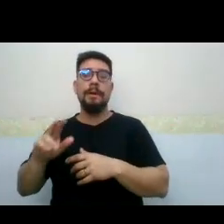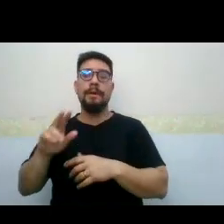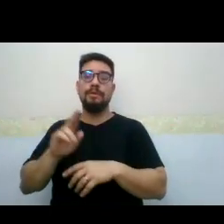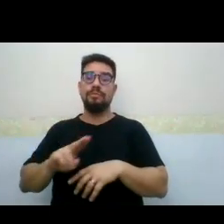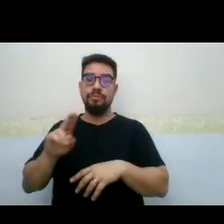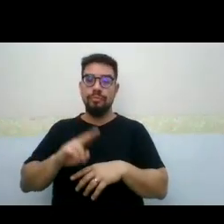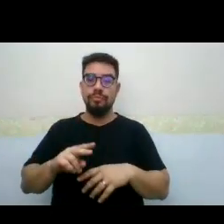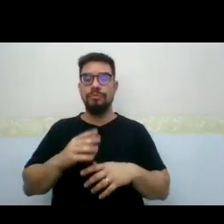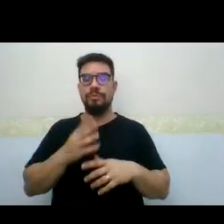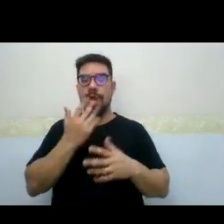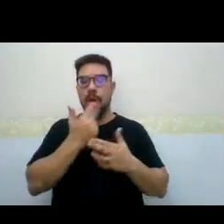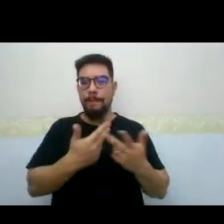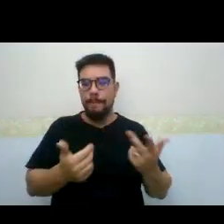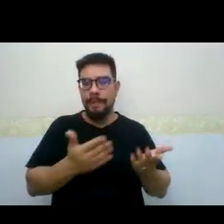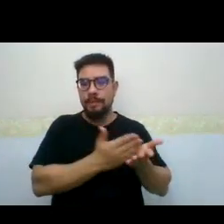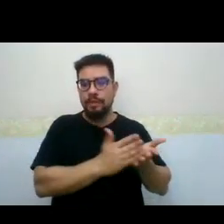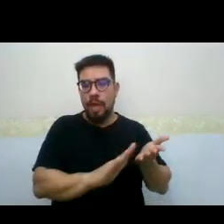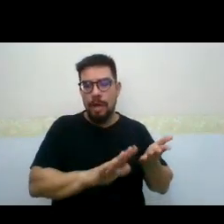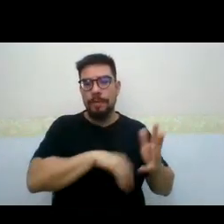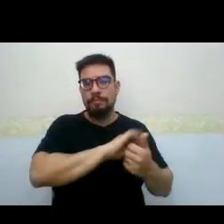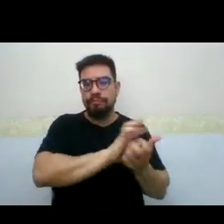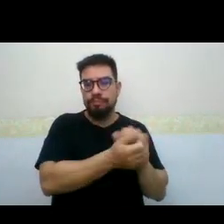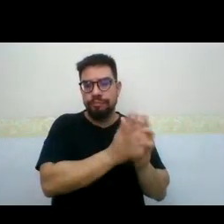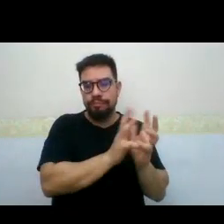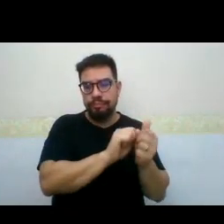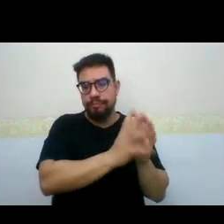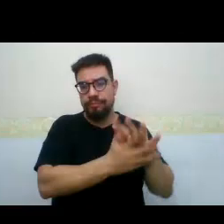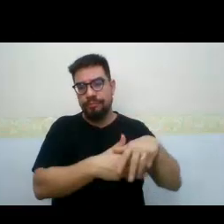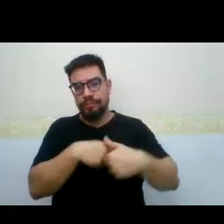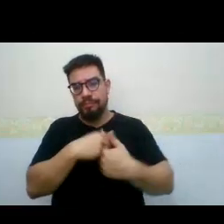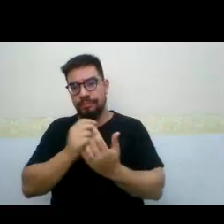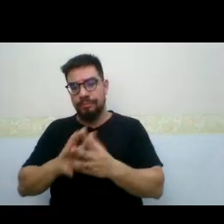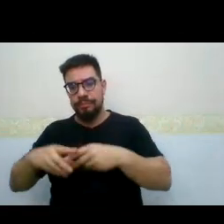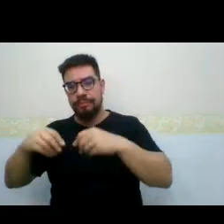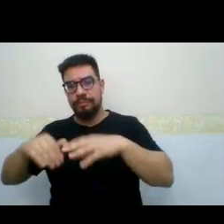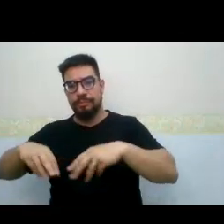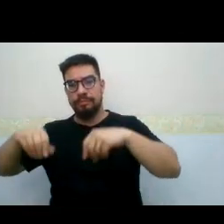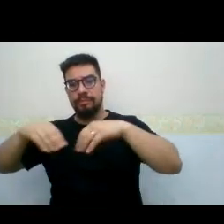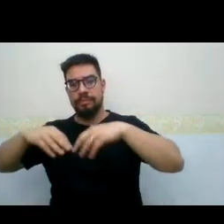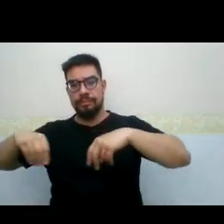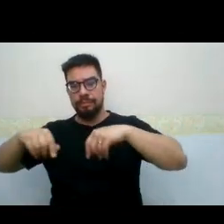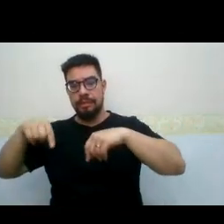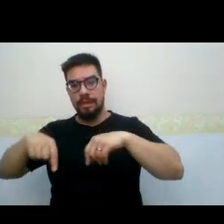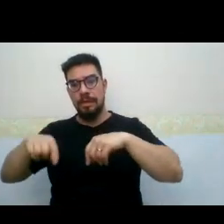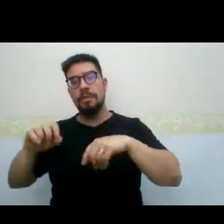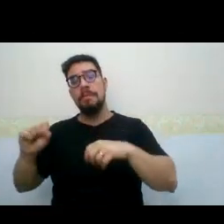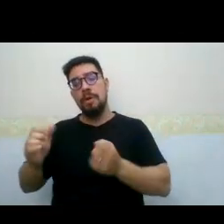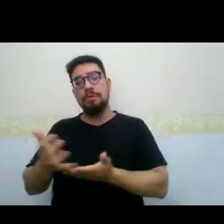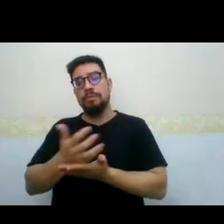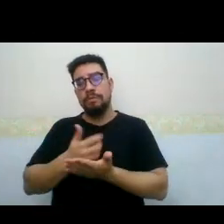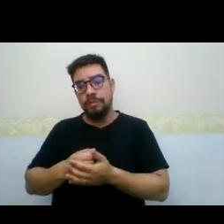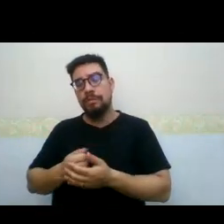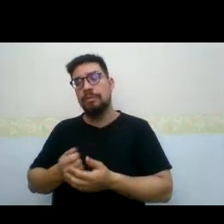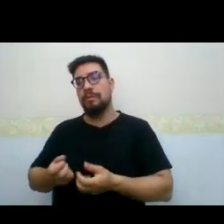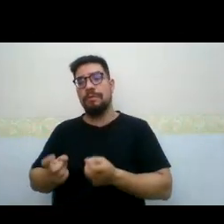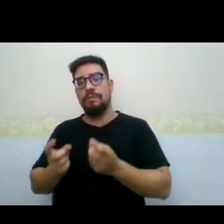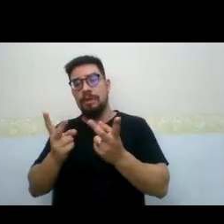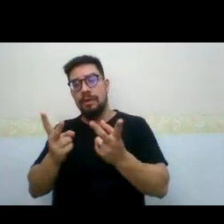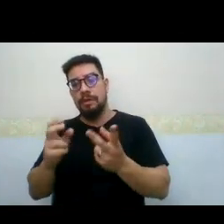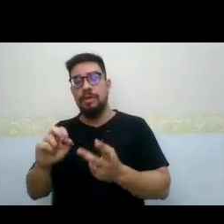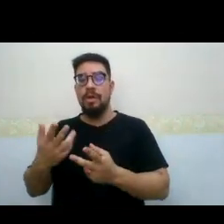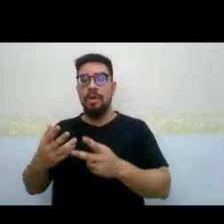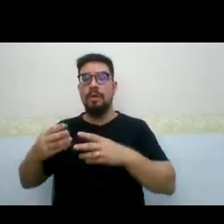né? Aí, nesse projeto de compostagem, ao final, você pode montar uma horta, você pode vender